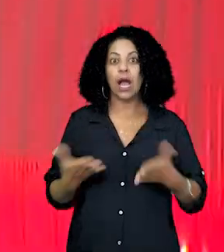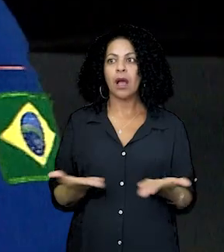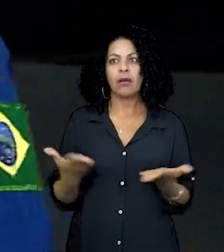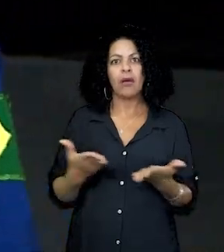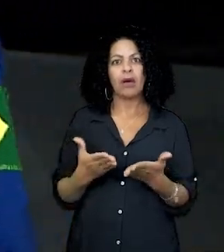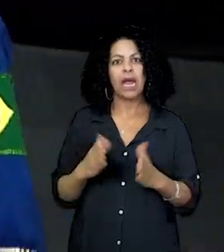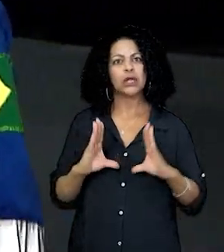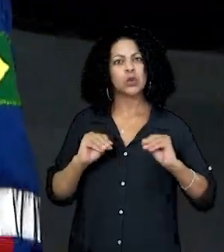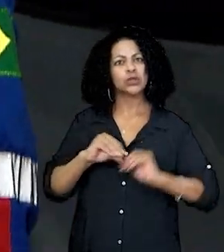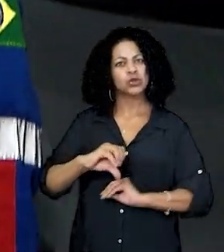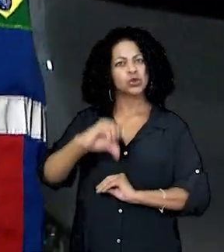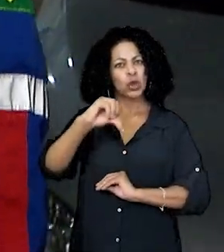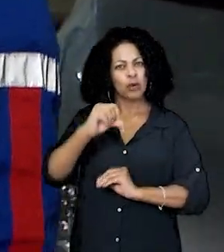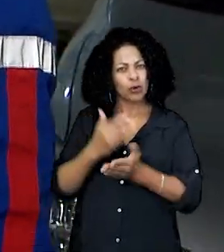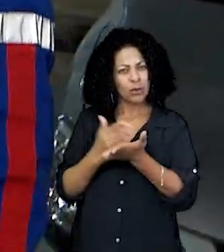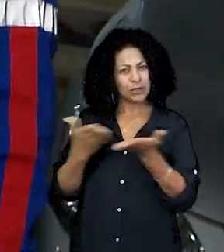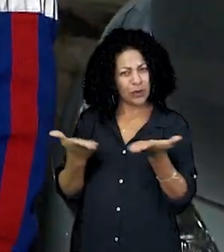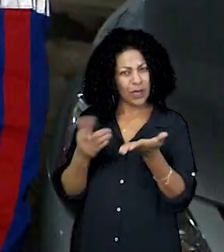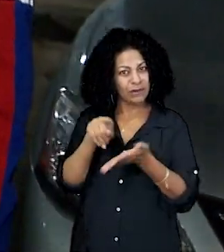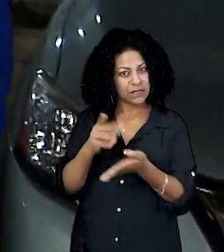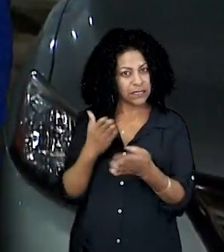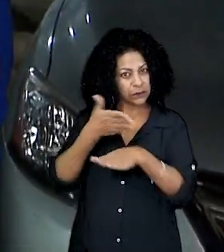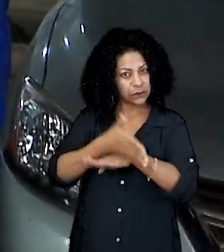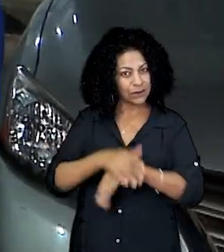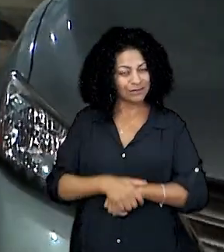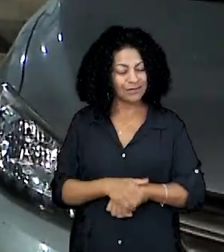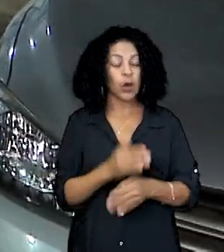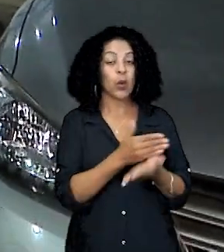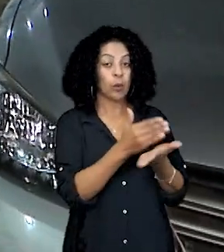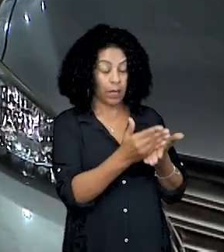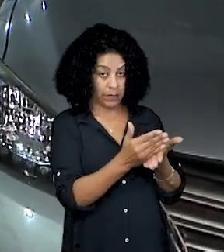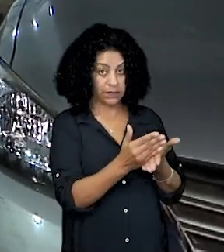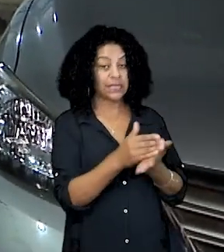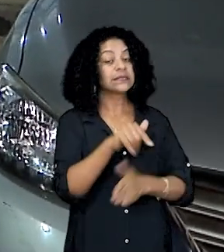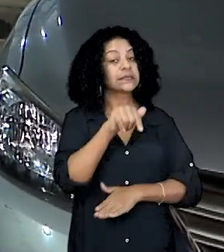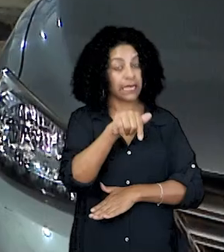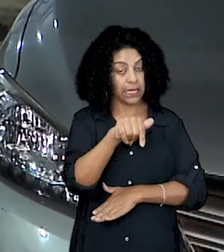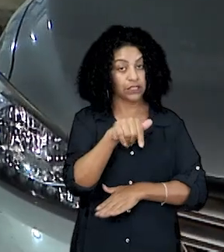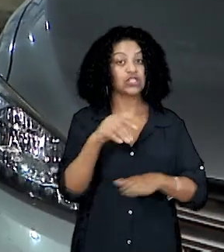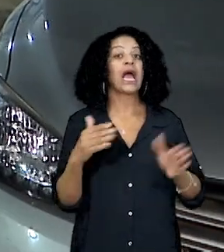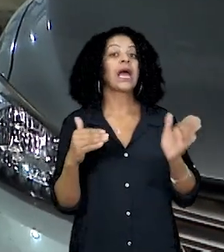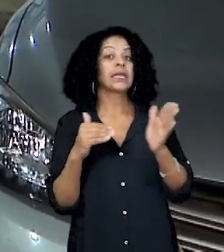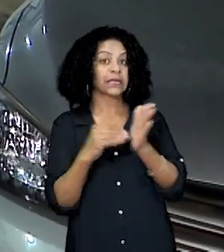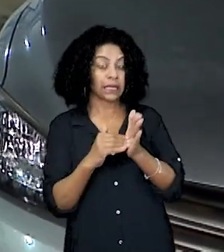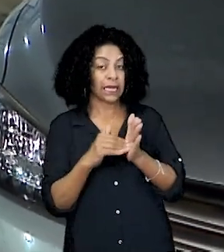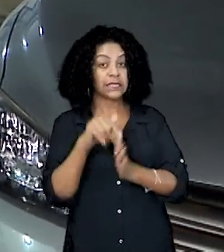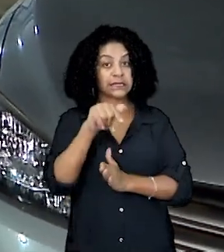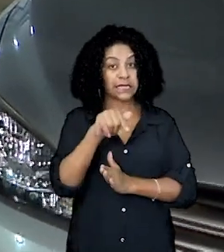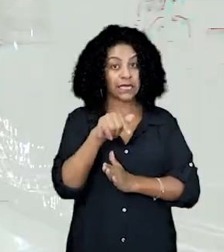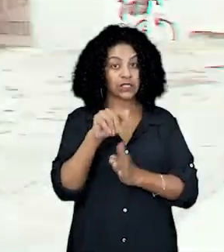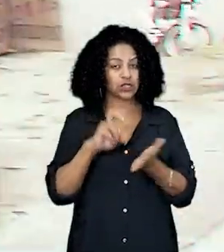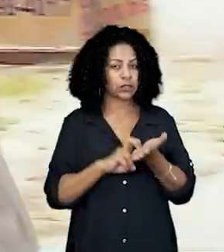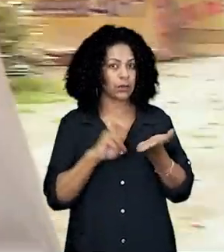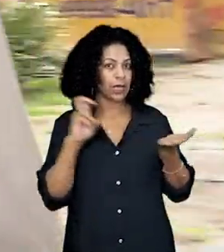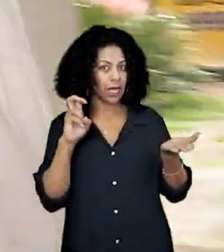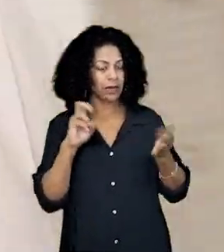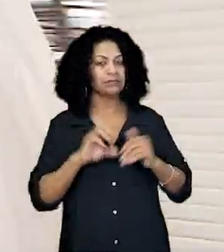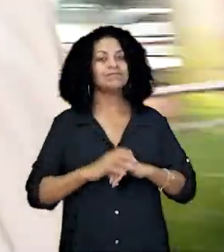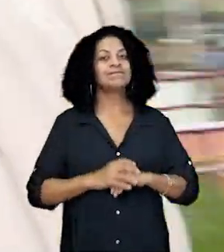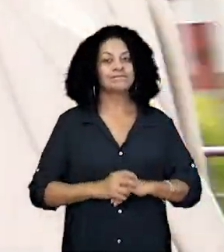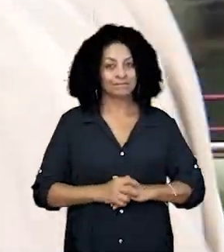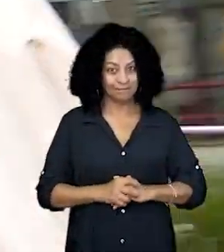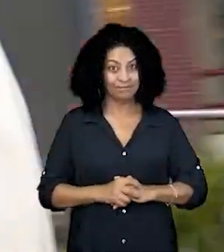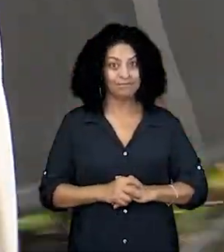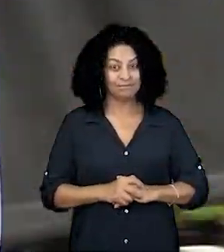sua jornada começou agora? Não, ela inicia às 19 horas e vai até às 7 da manhã do dia seguinte. A próxima entrevistada